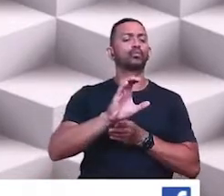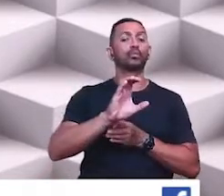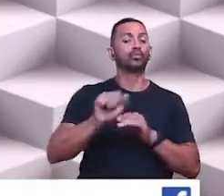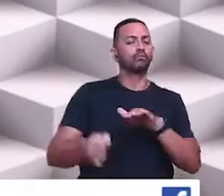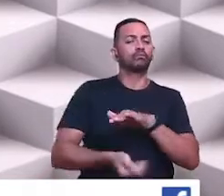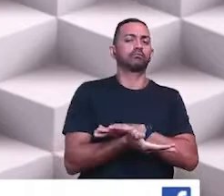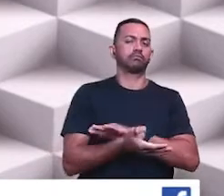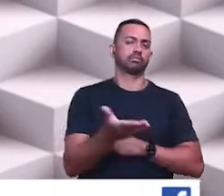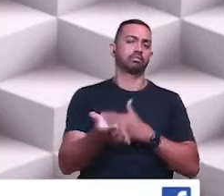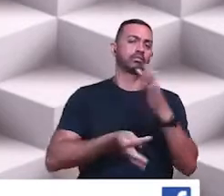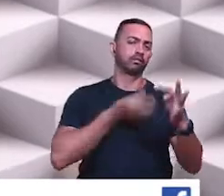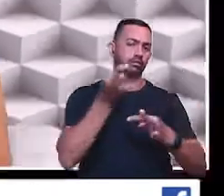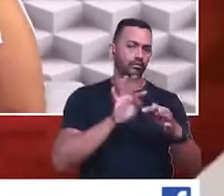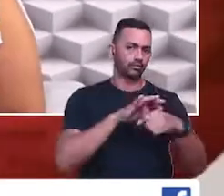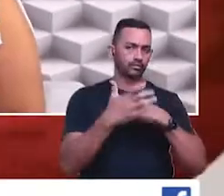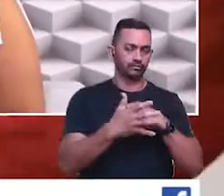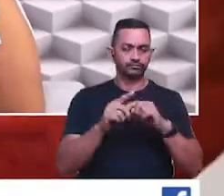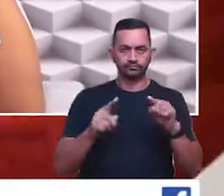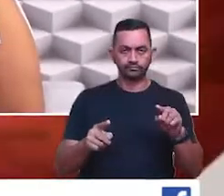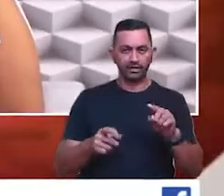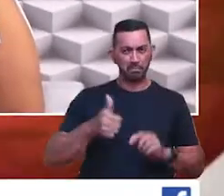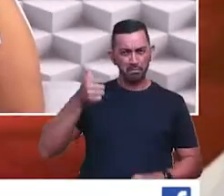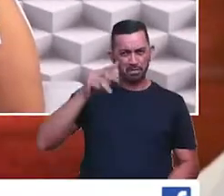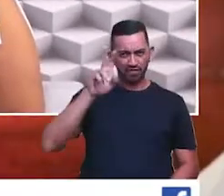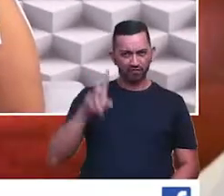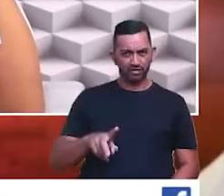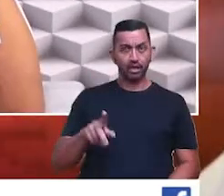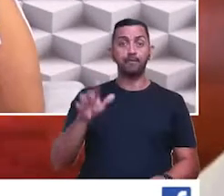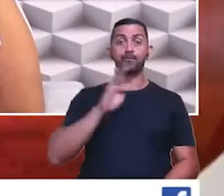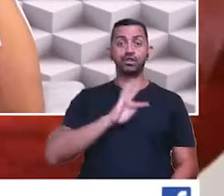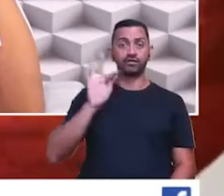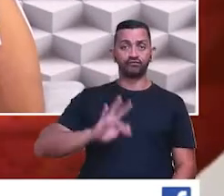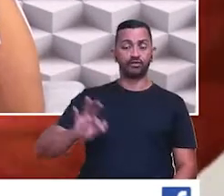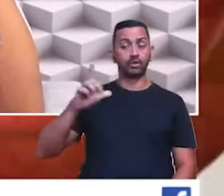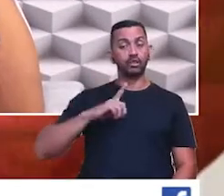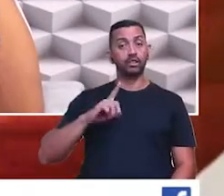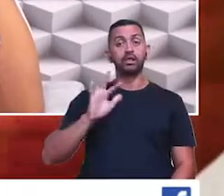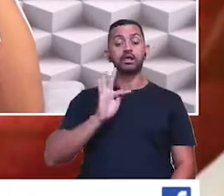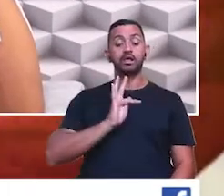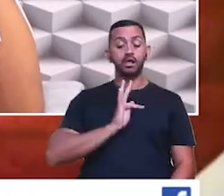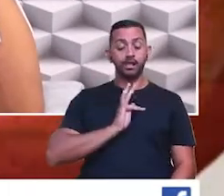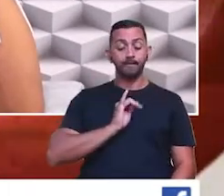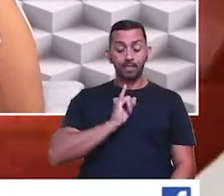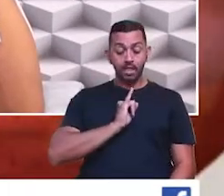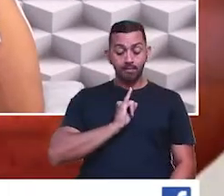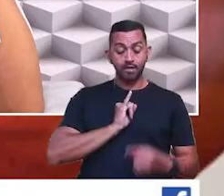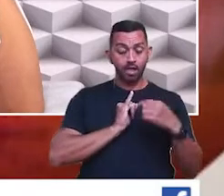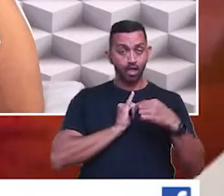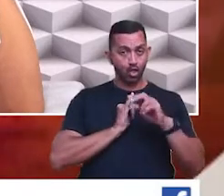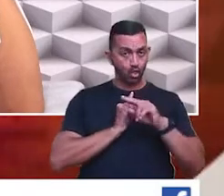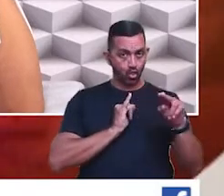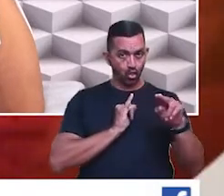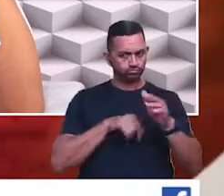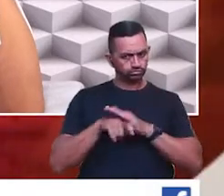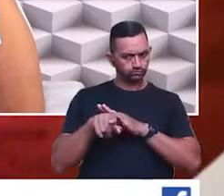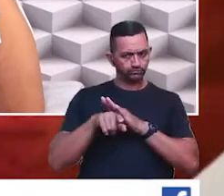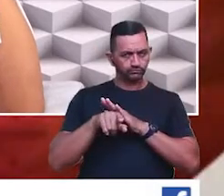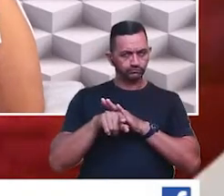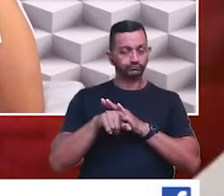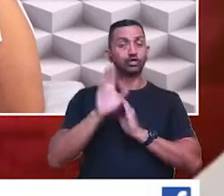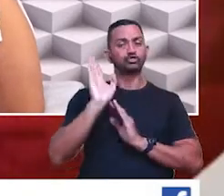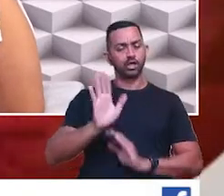dinheiro público de tratamento aí da pandemia. Não é a primeira vez que a Polícia Federal tem Imperatriz como um dos alvos